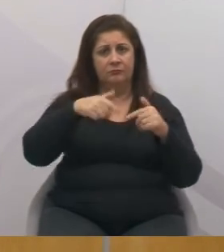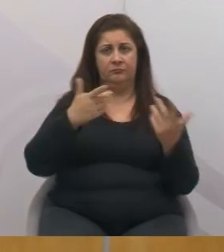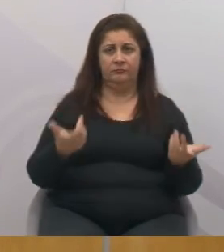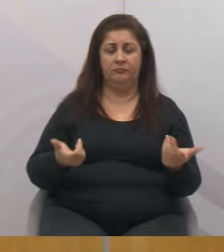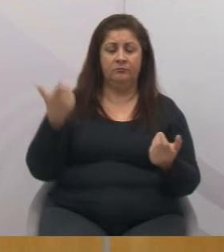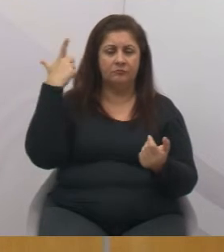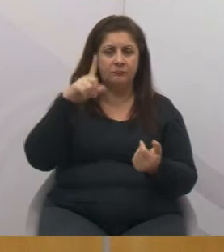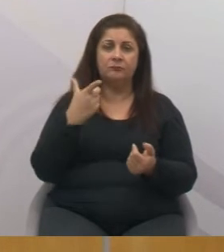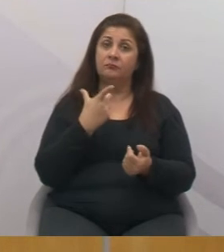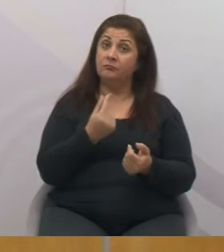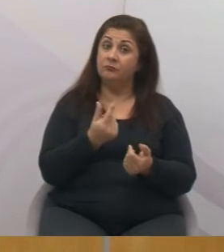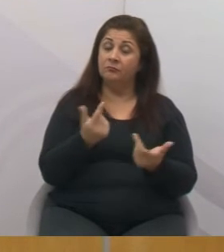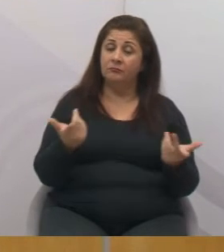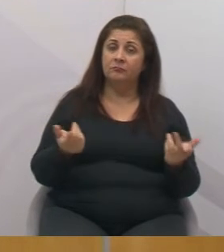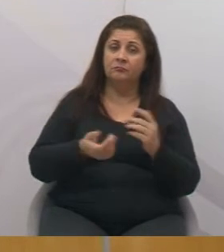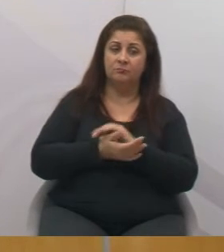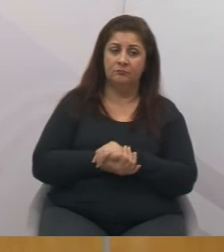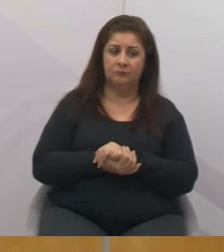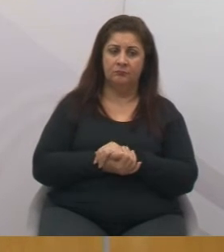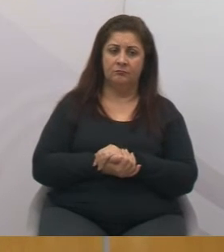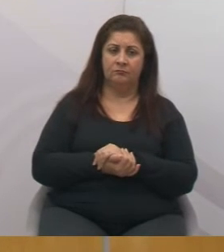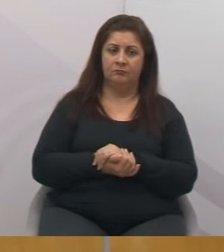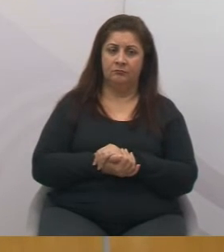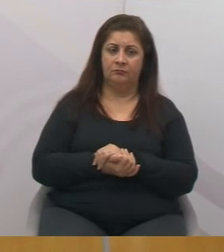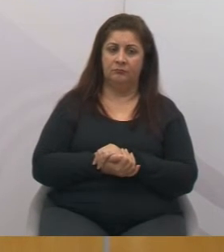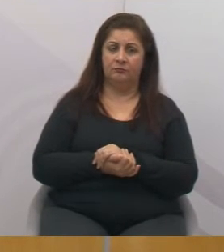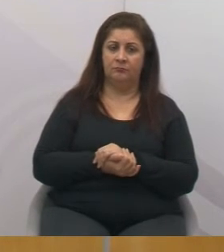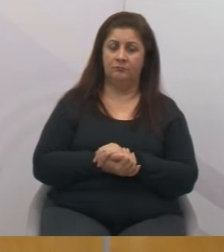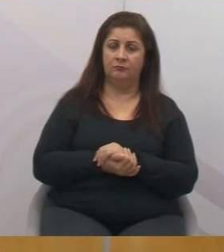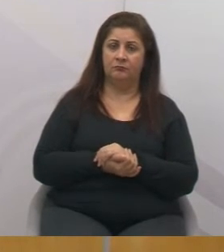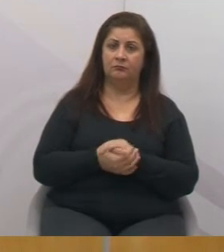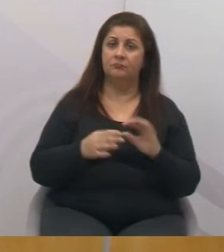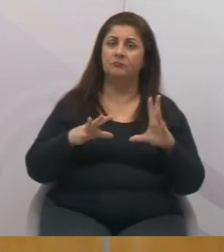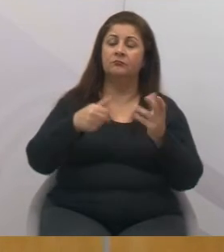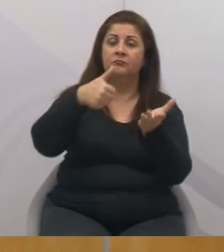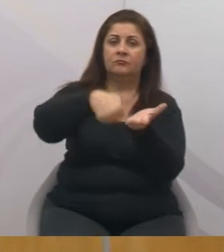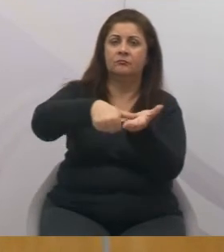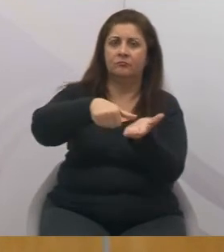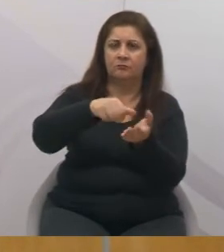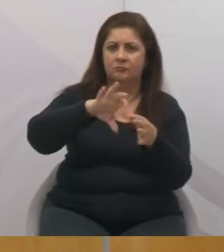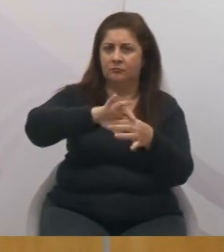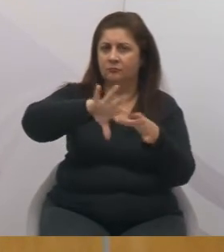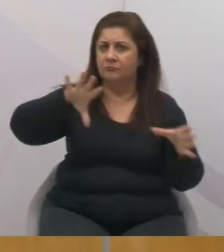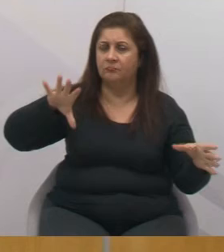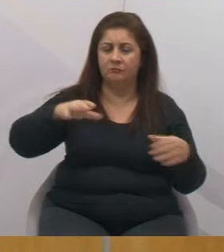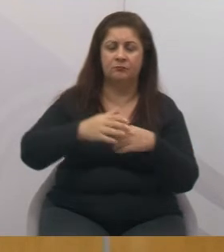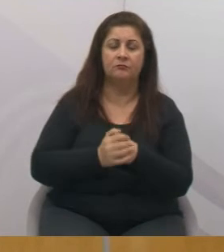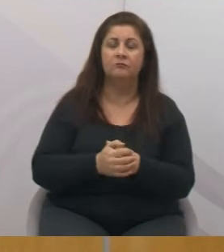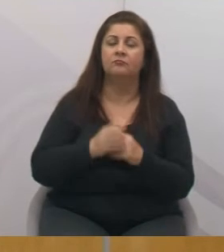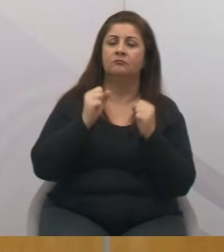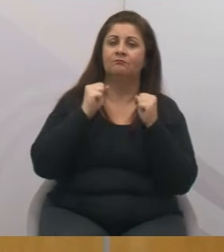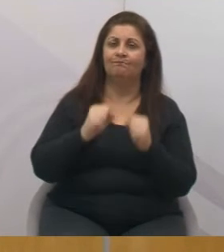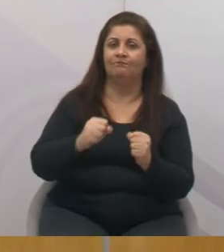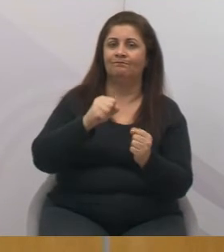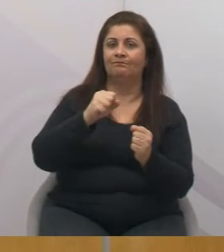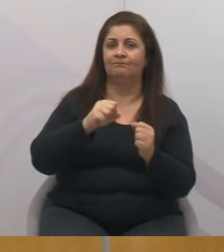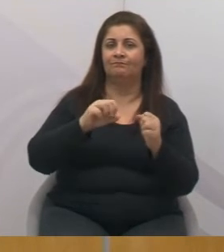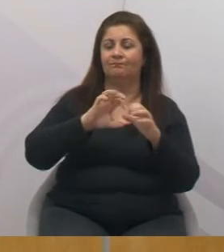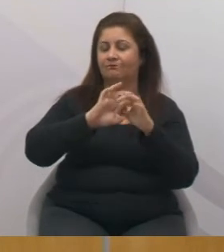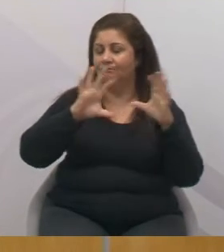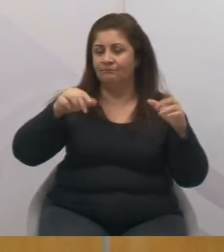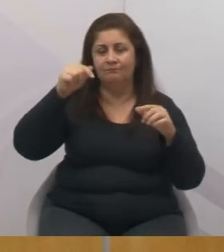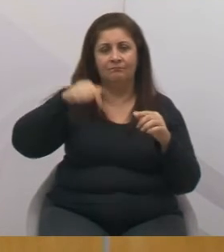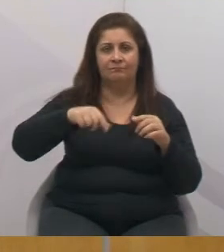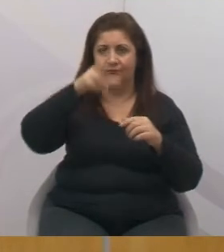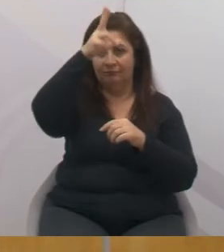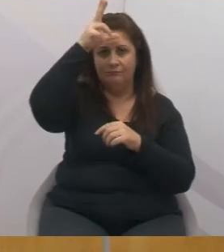receber recurso, para que finalmente as licenças ambientais de baixo impacto possam ser emitidas no município.